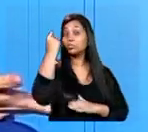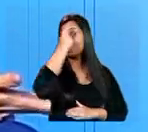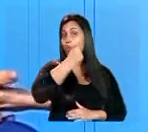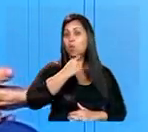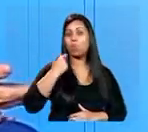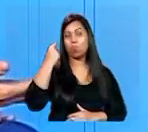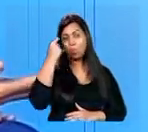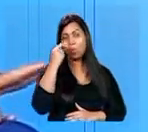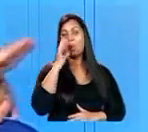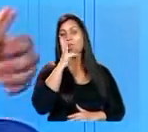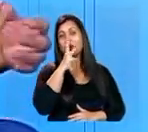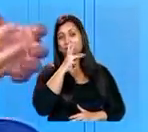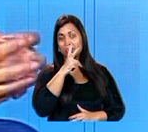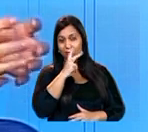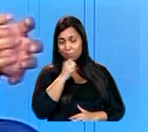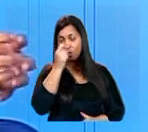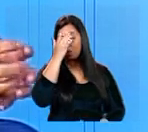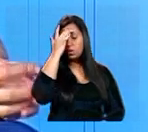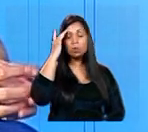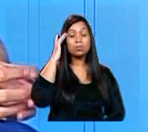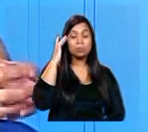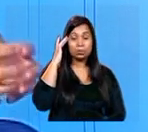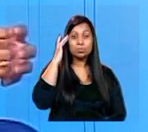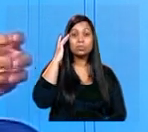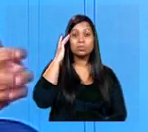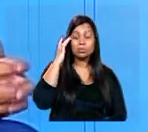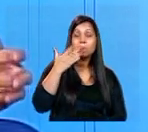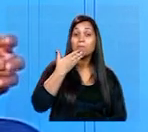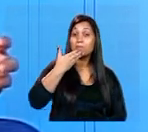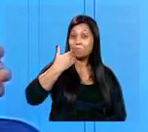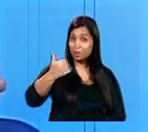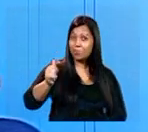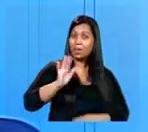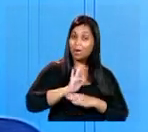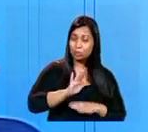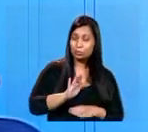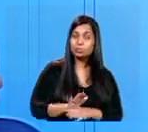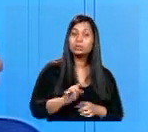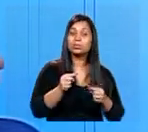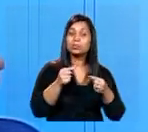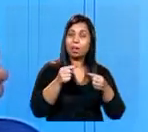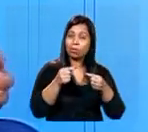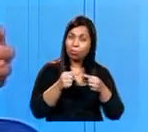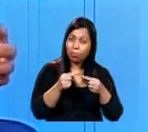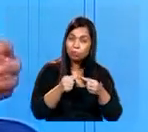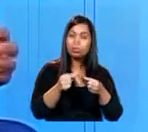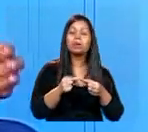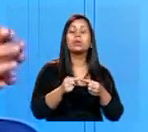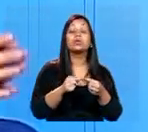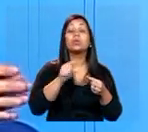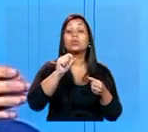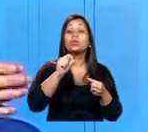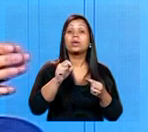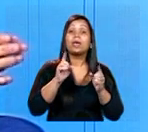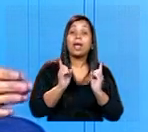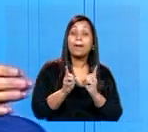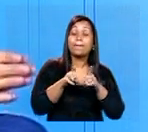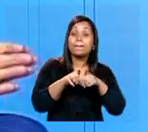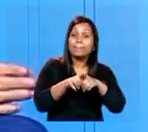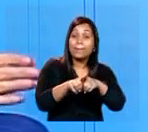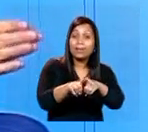1 hora. Então, o nosso parceiro, o sucesso da atenção domiciliar, ela está ligada exclusivamente